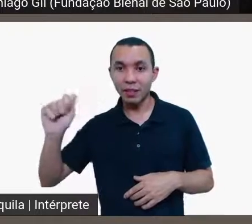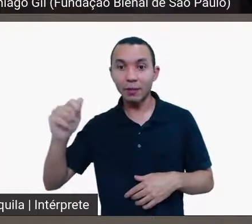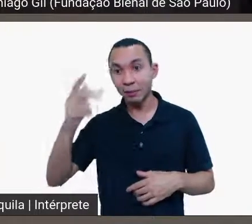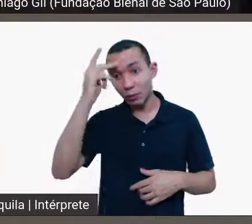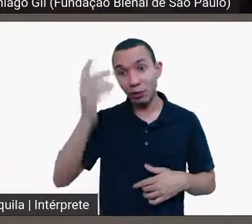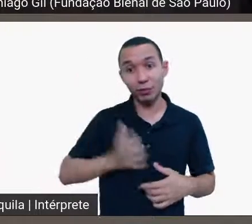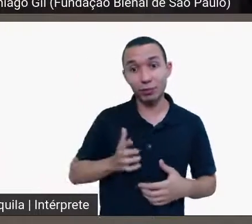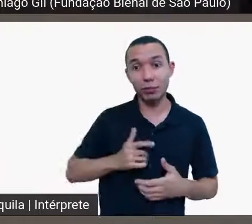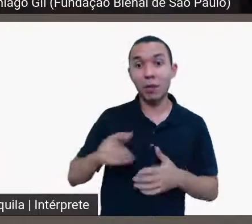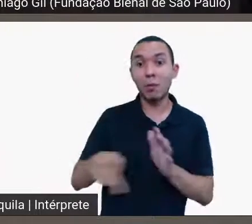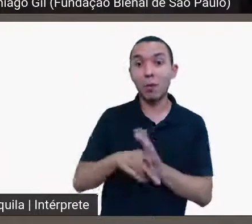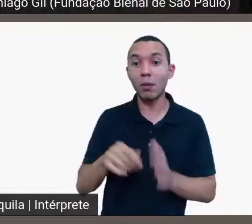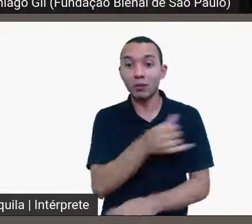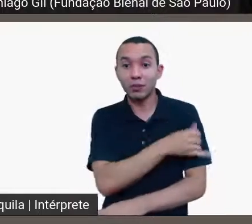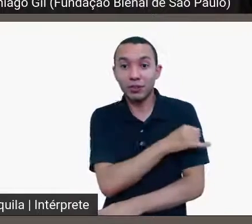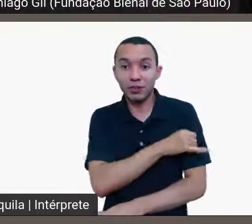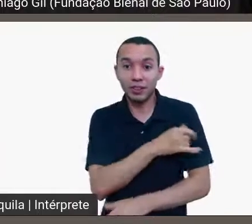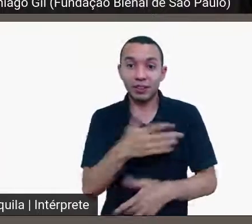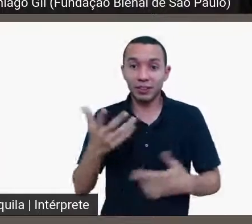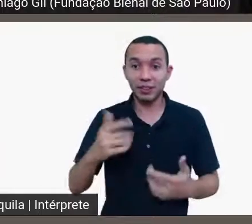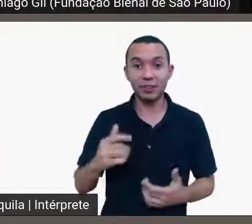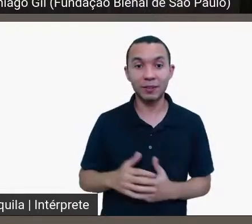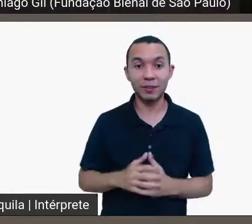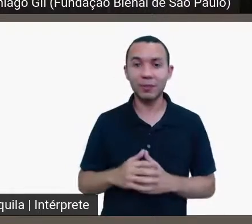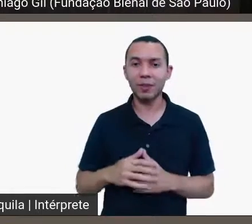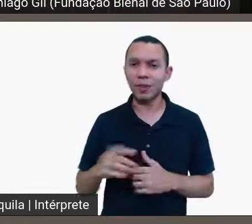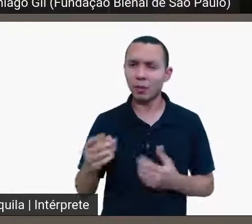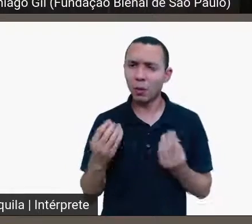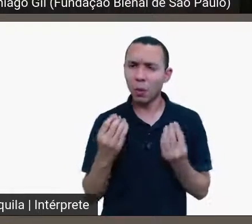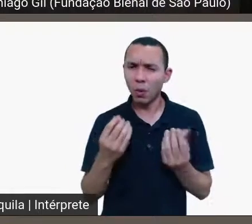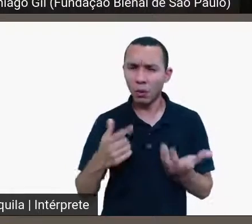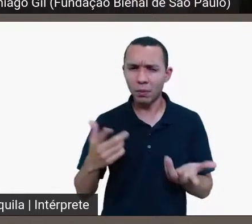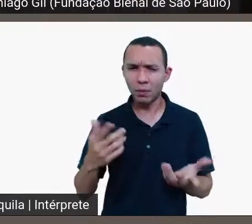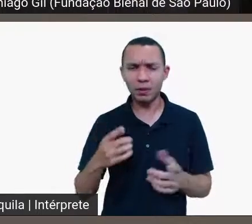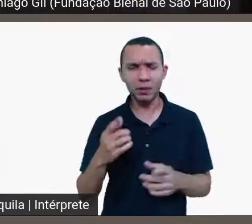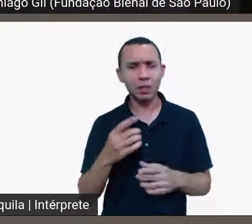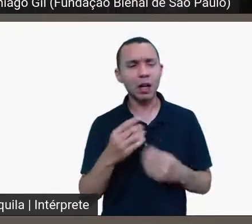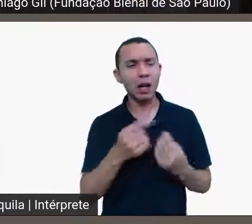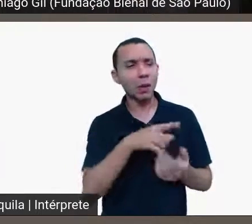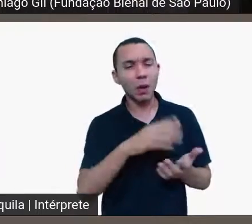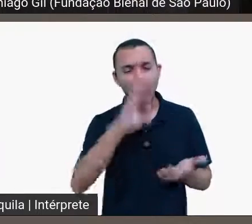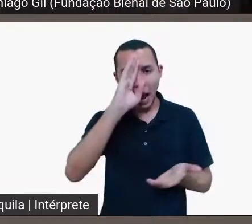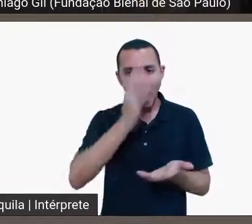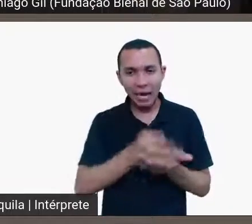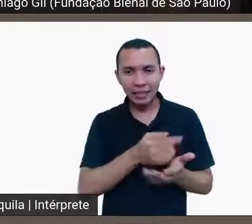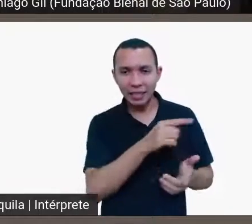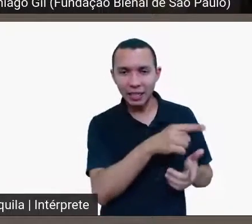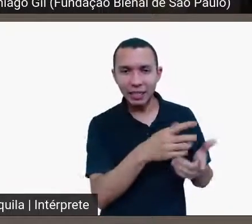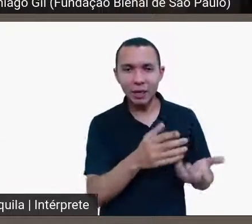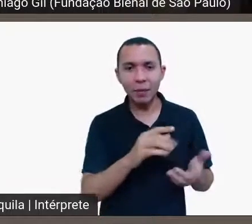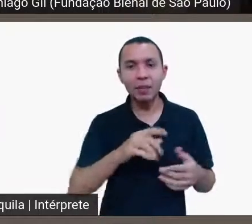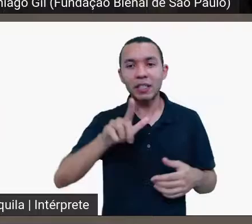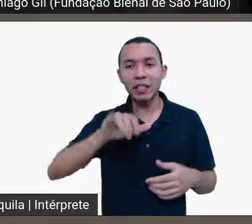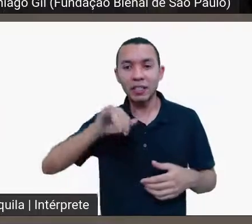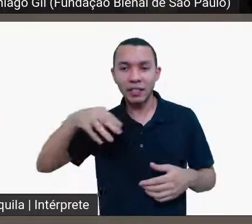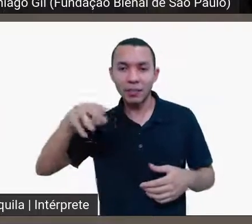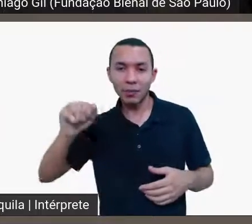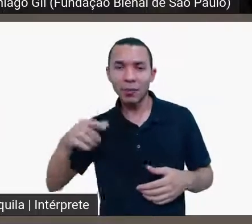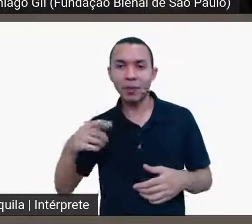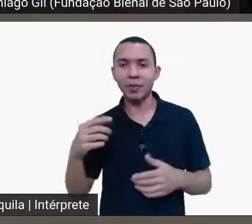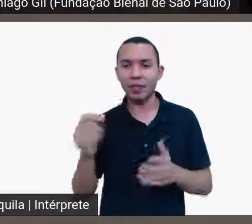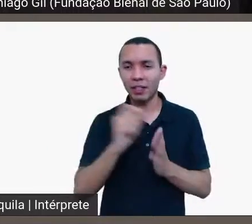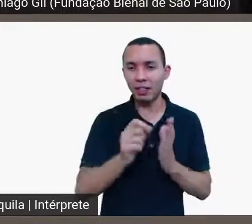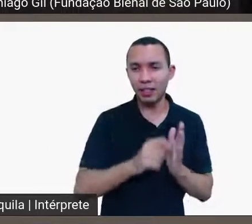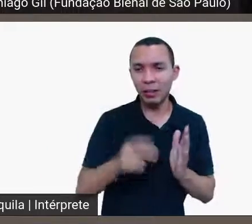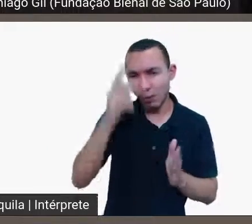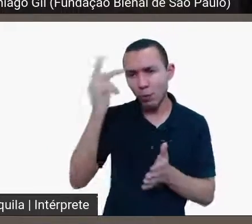do Rio de Janeiro. Não dá para acreditar aquilo sem pensar em Lima Marreto descrevendo periferia carioca,